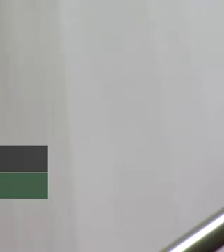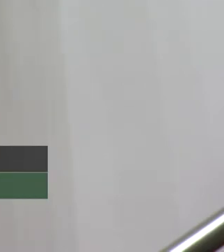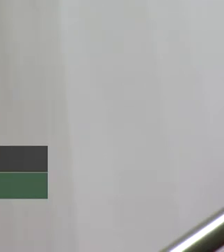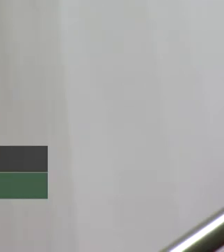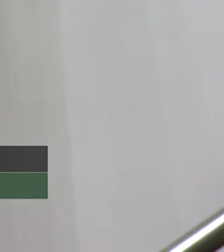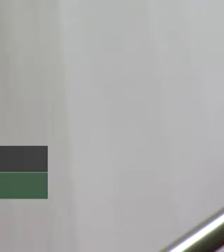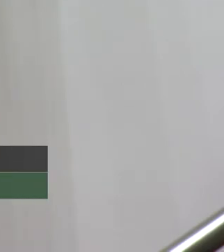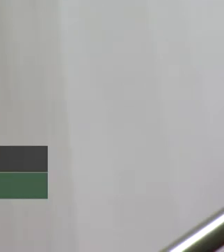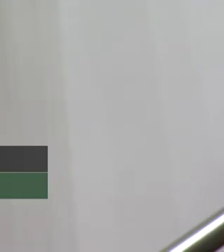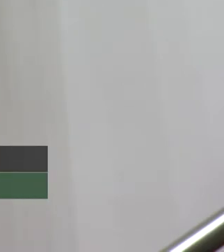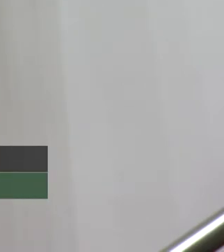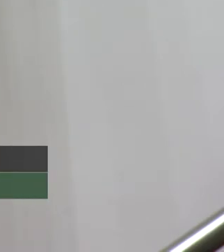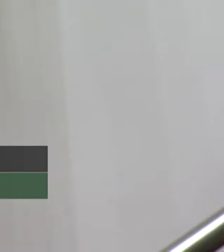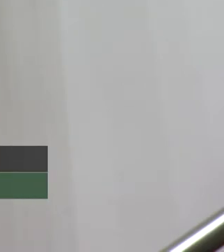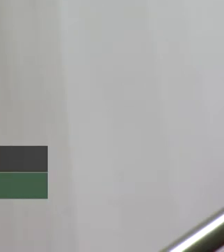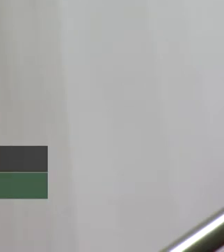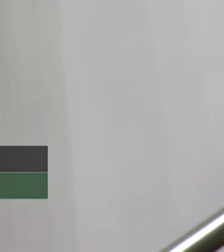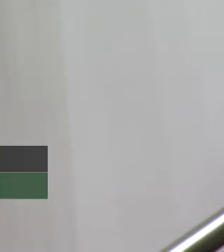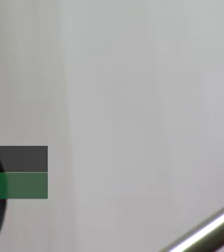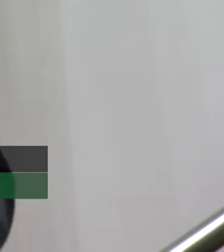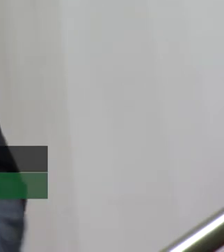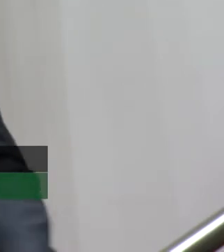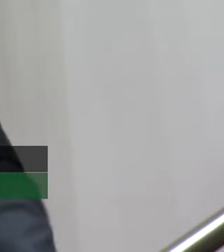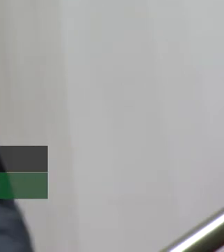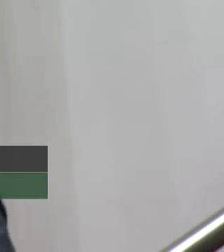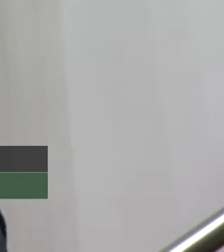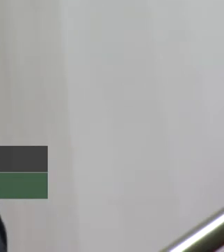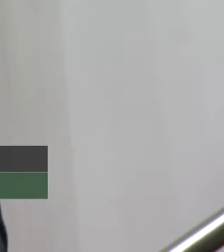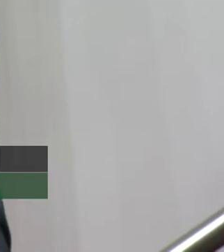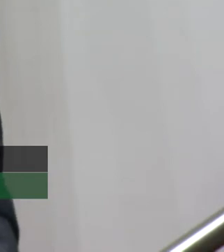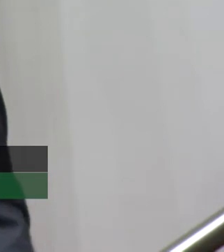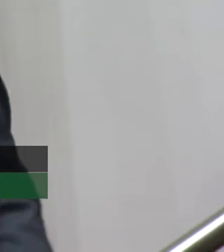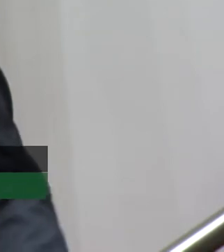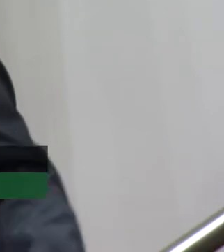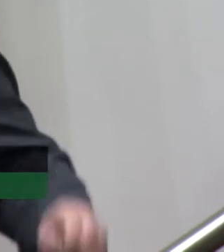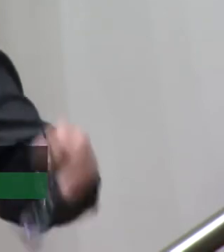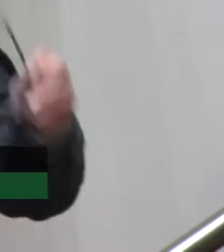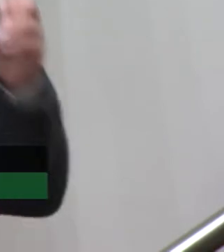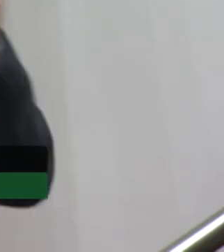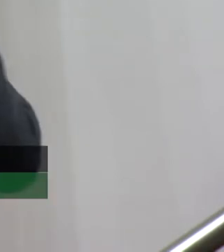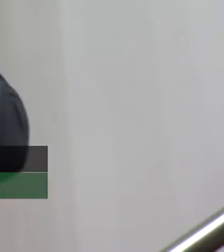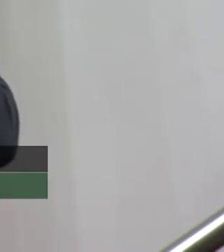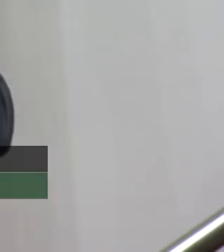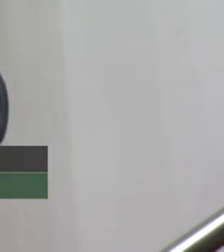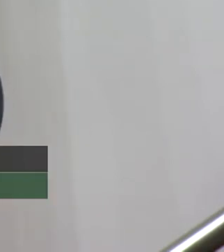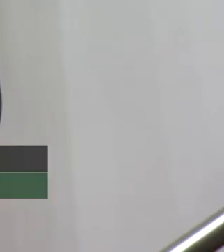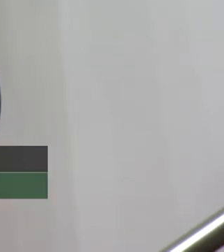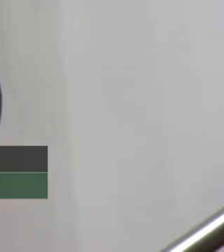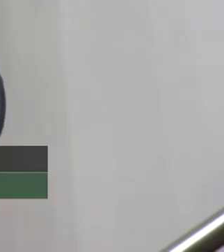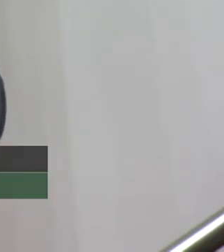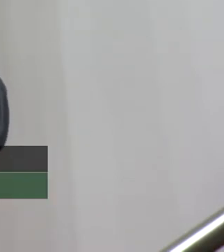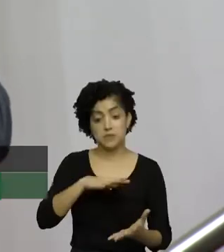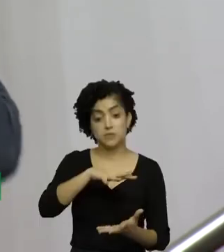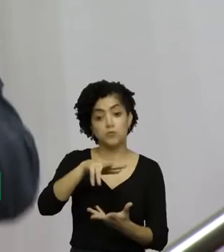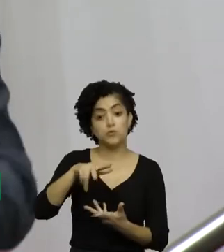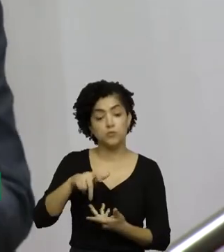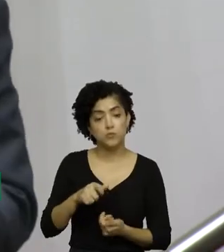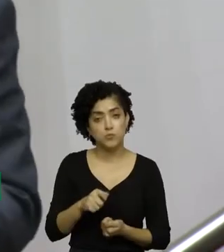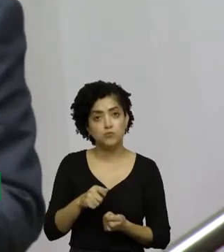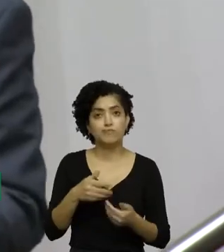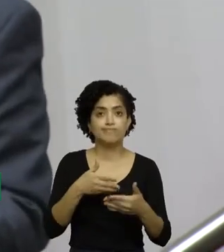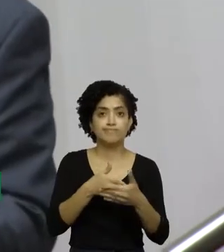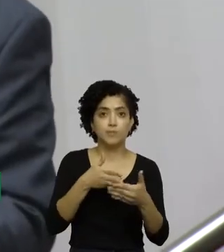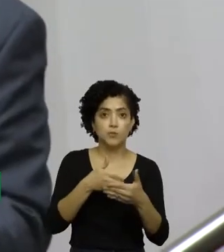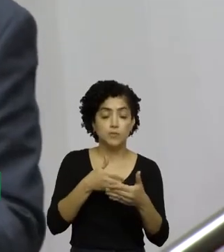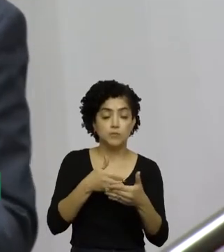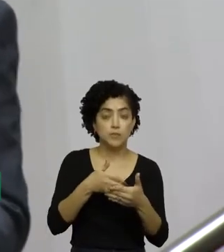2 anos de pandemia que nós vivemos no nosso Brasil, no nosso mundo, que impediu,